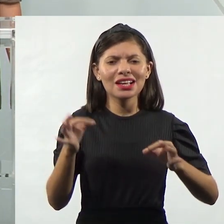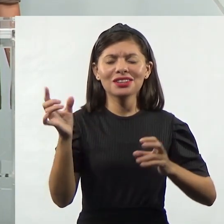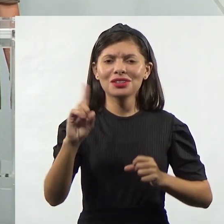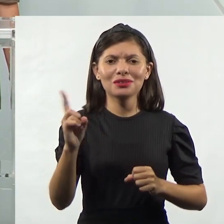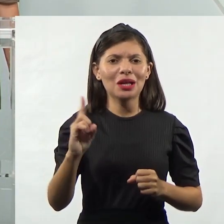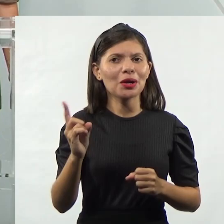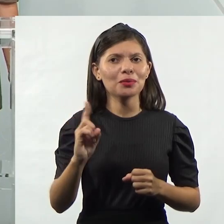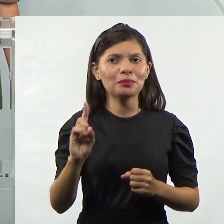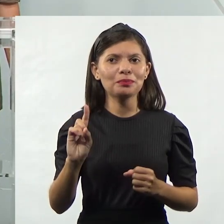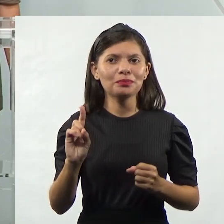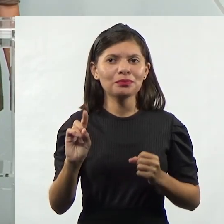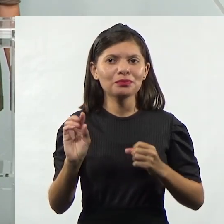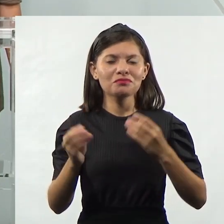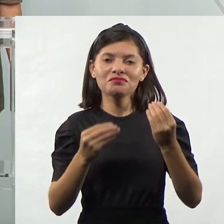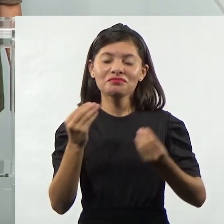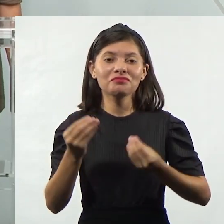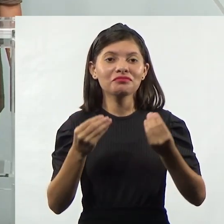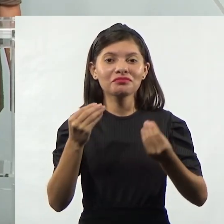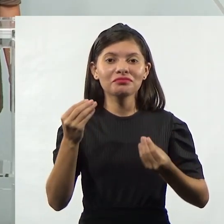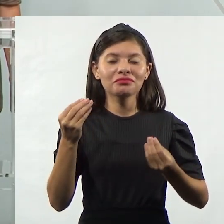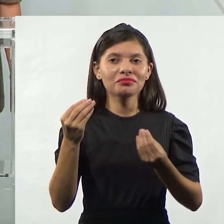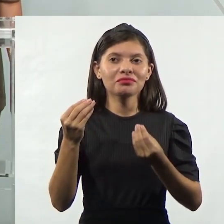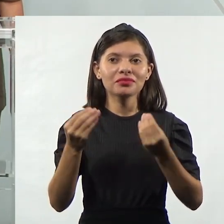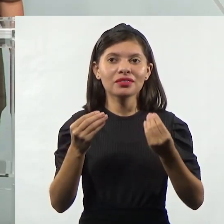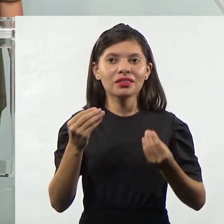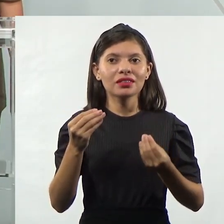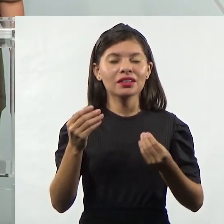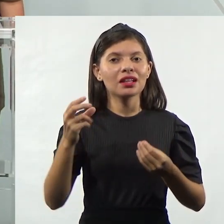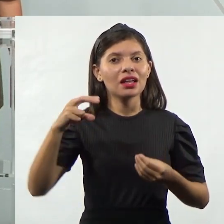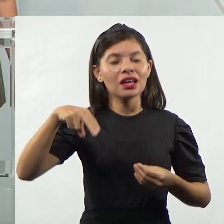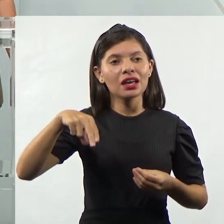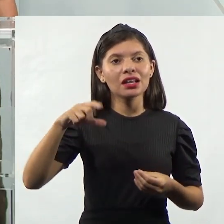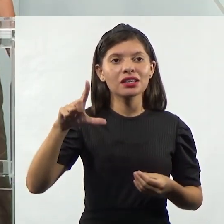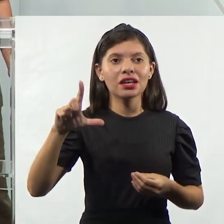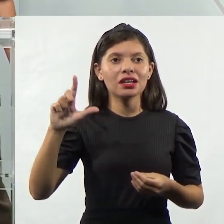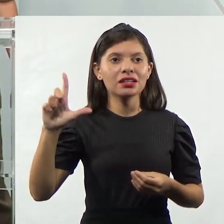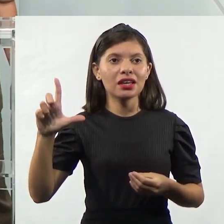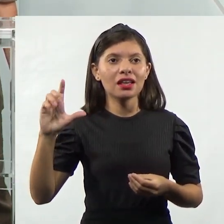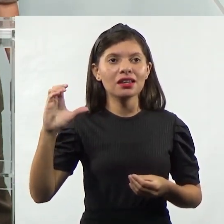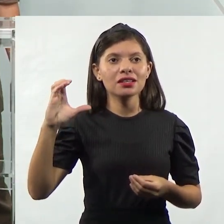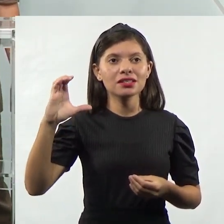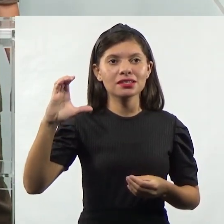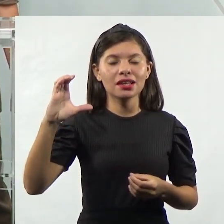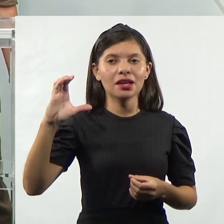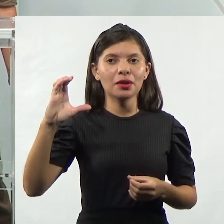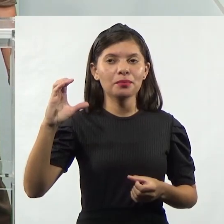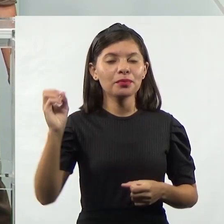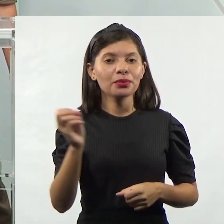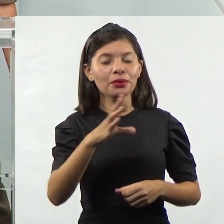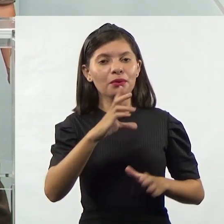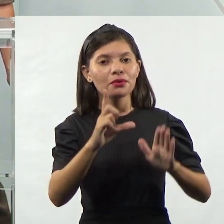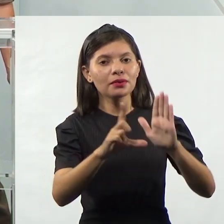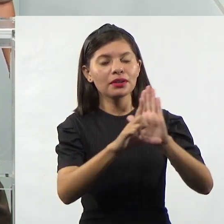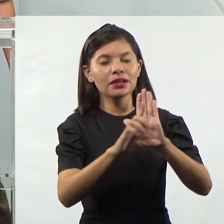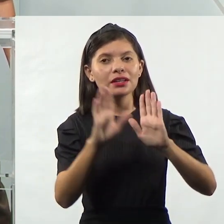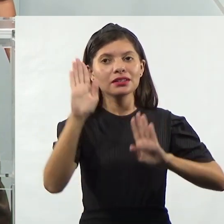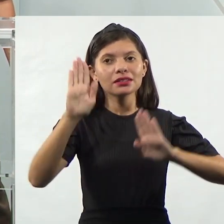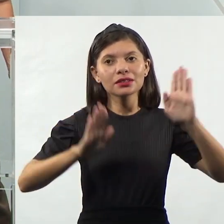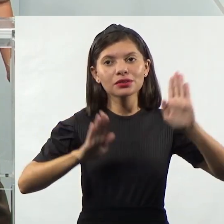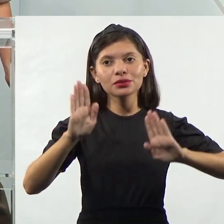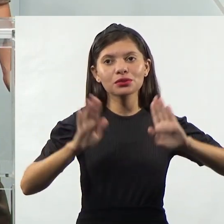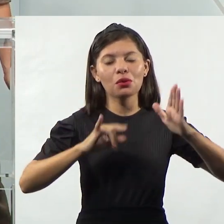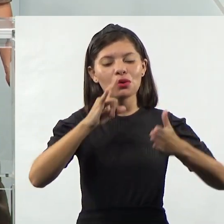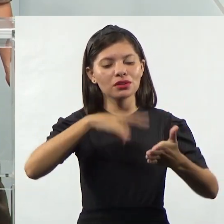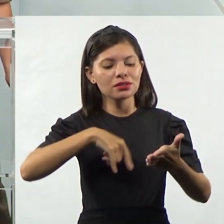nem unificado como que a gente vai abreviar a nova lei de licitações. Se eles vão abreviar com NLLC,